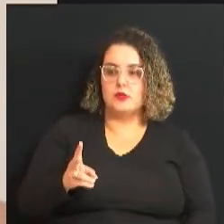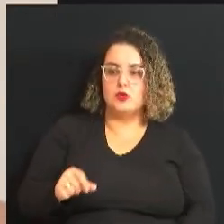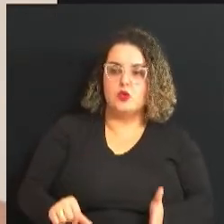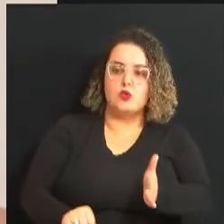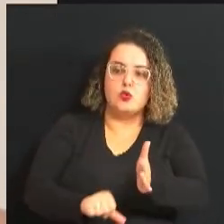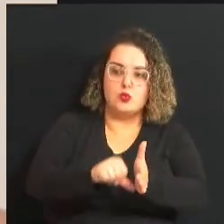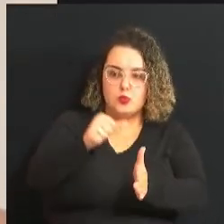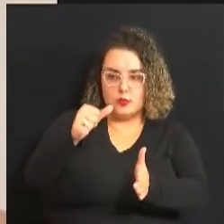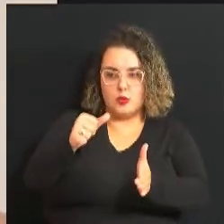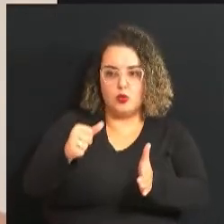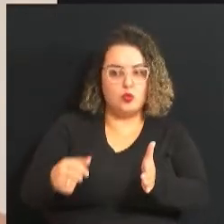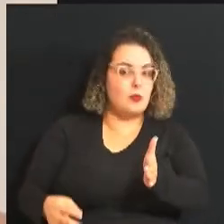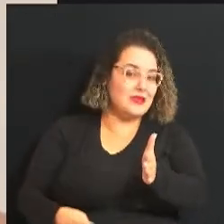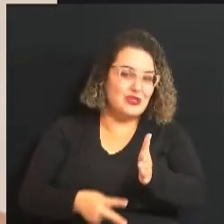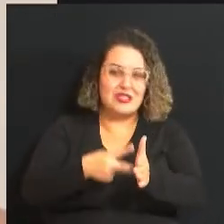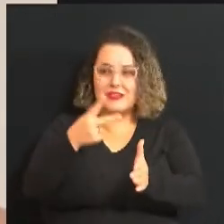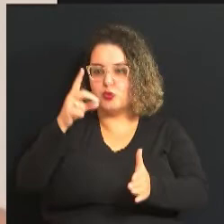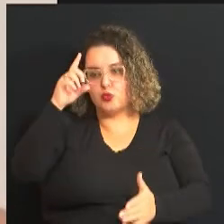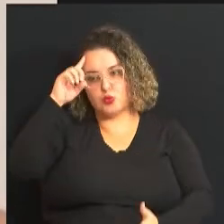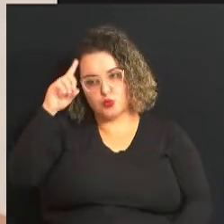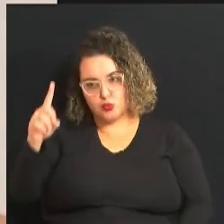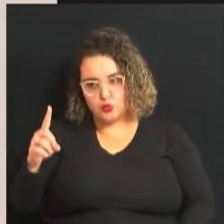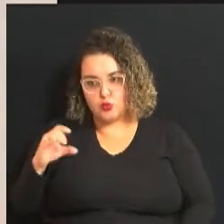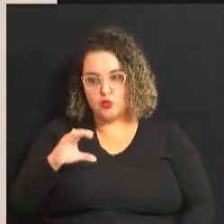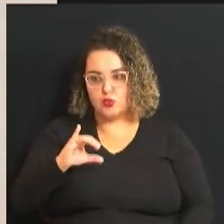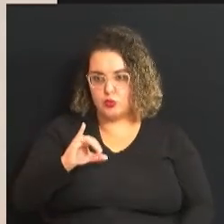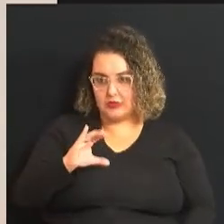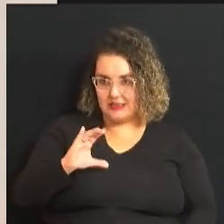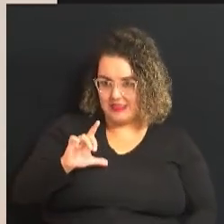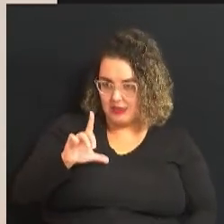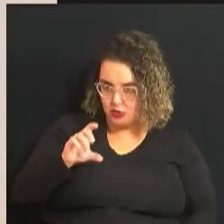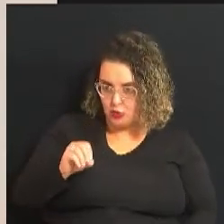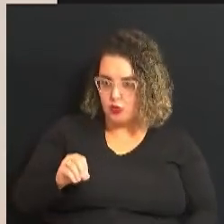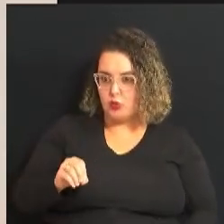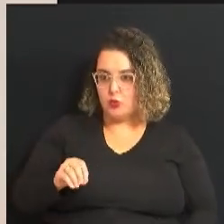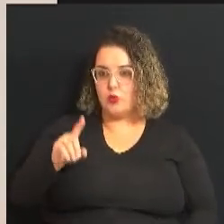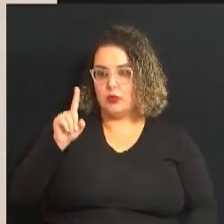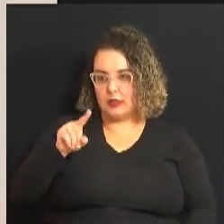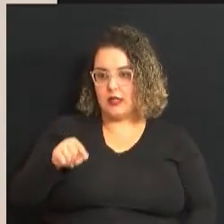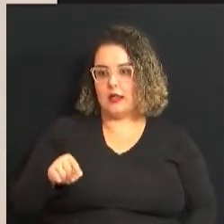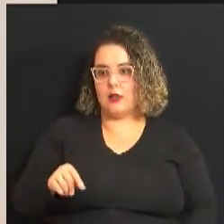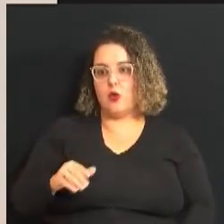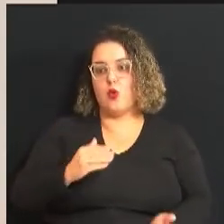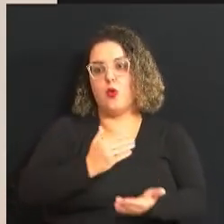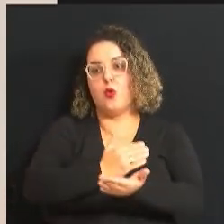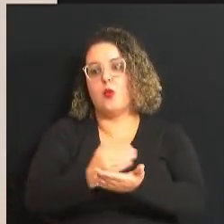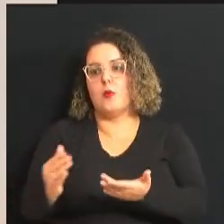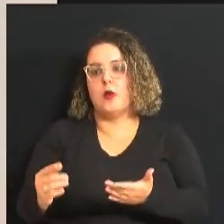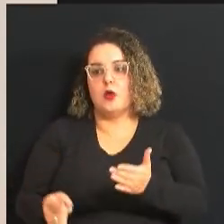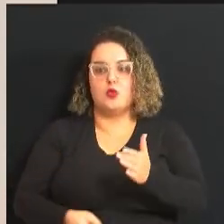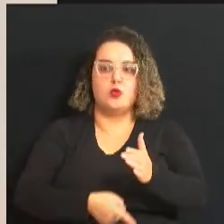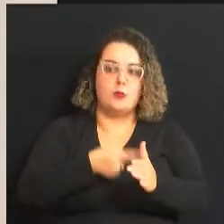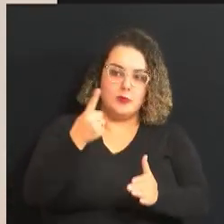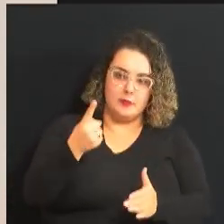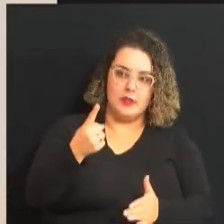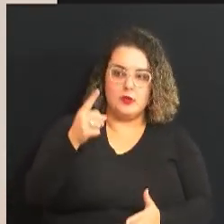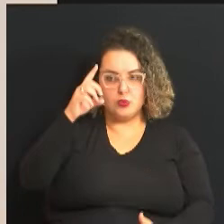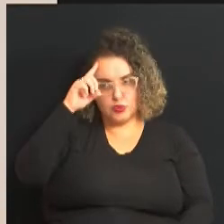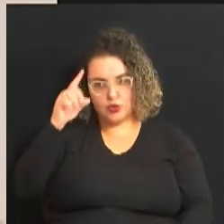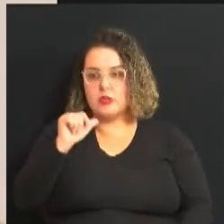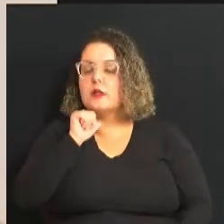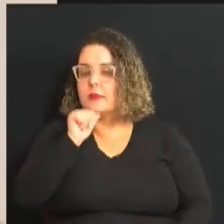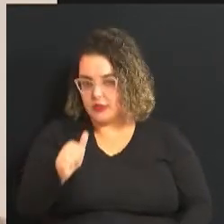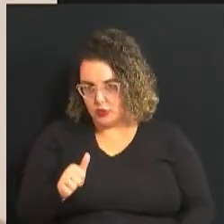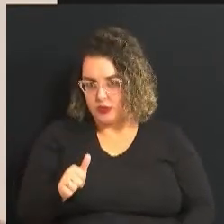ou no máximo no segundo dia do ciclo, que a gente considera que o ciclo começa no primeiro dia da menstruação. Então,